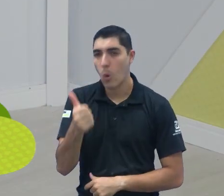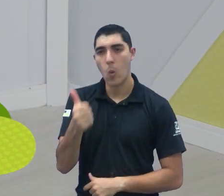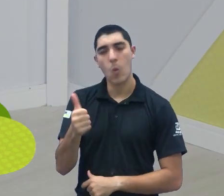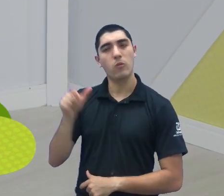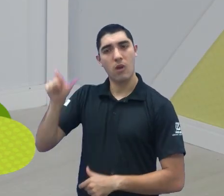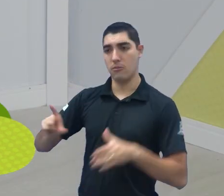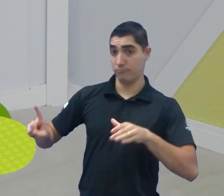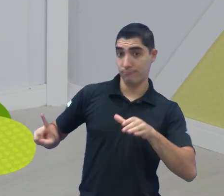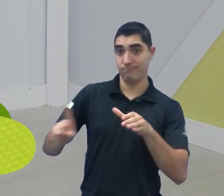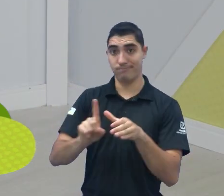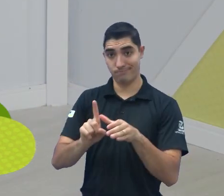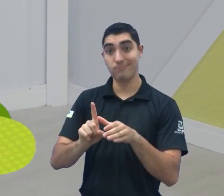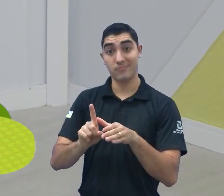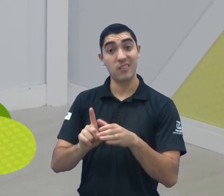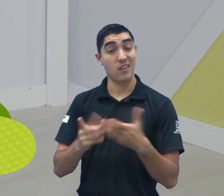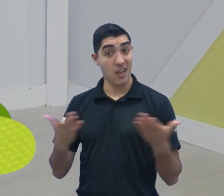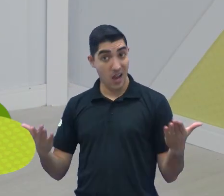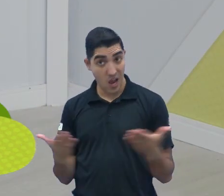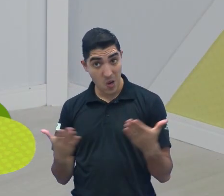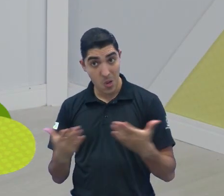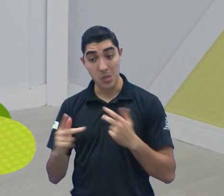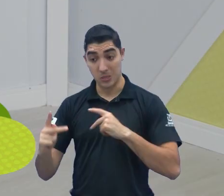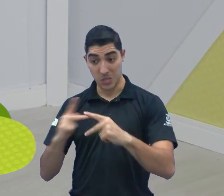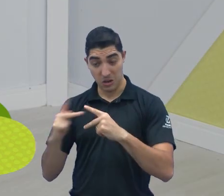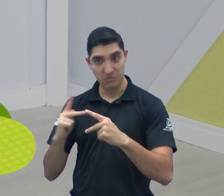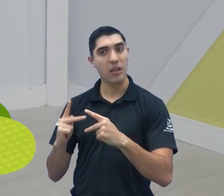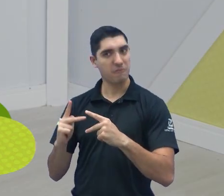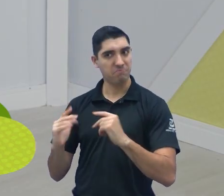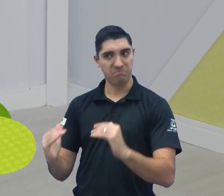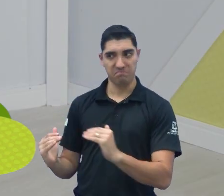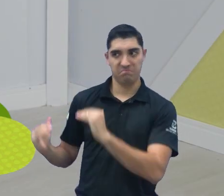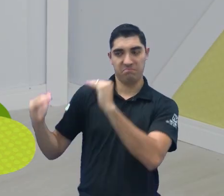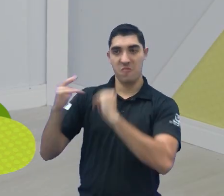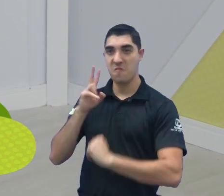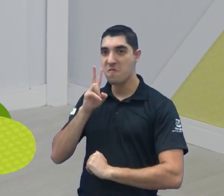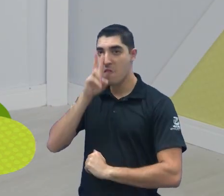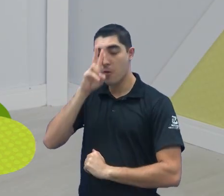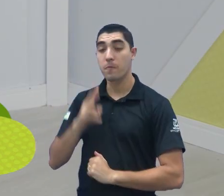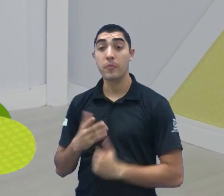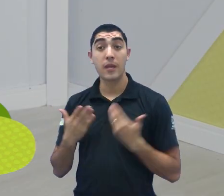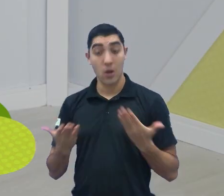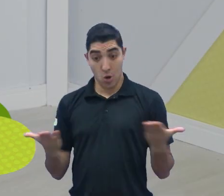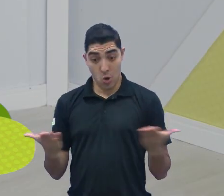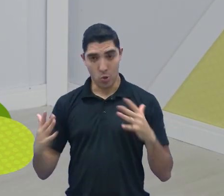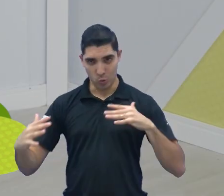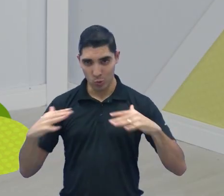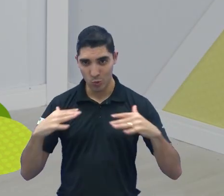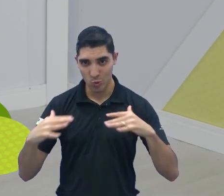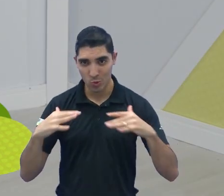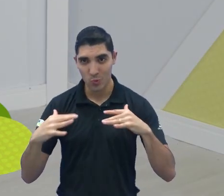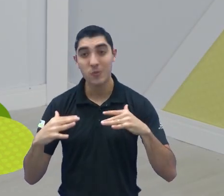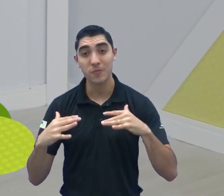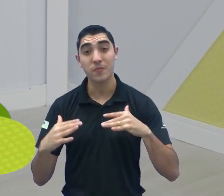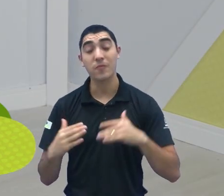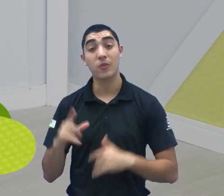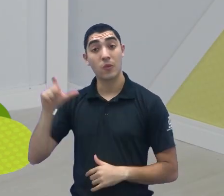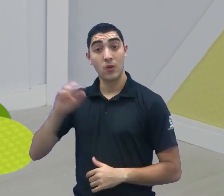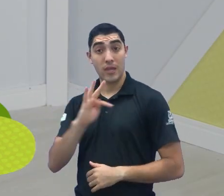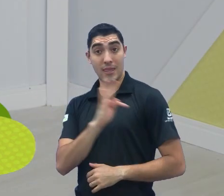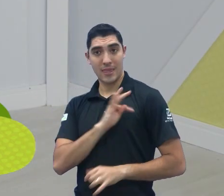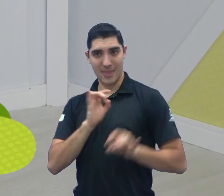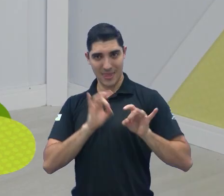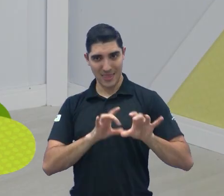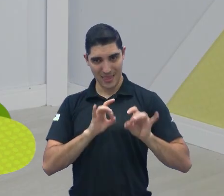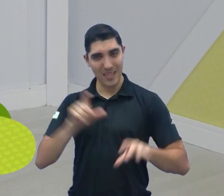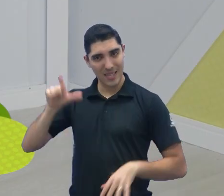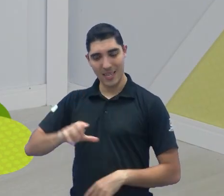José e, de fato, aumenta o patamar da equipe. Falando um pouquinho mais do jogo de hoje à noite, meu caro João, o técnico do São José